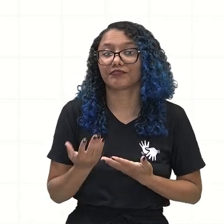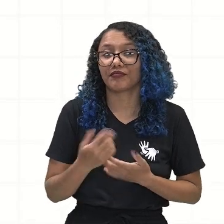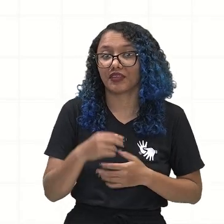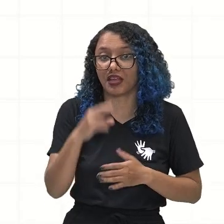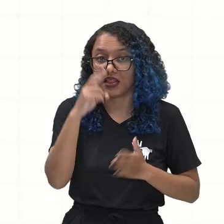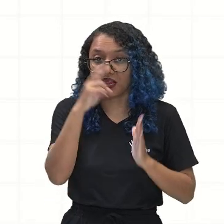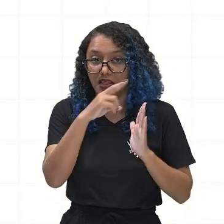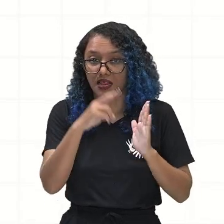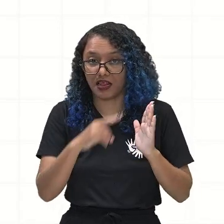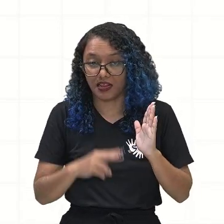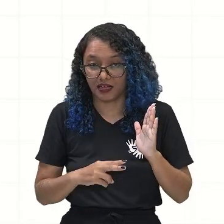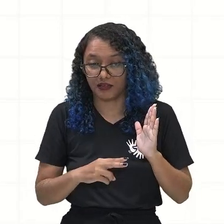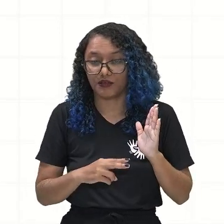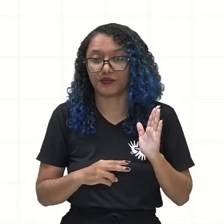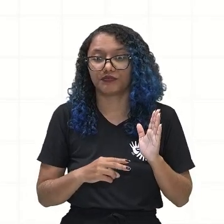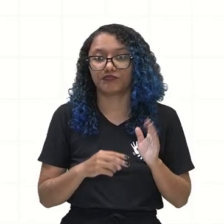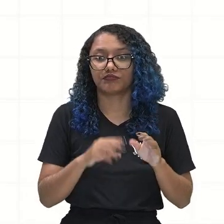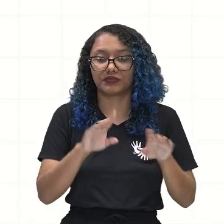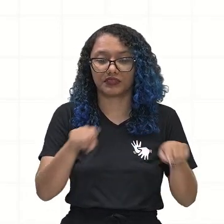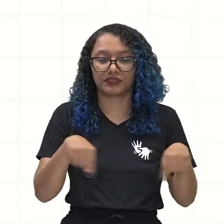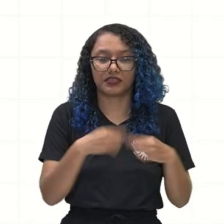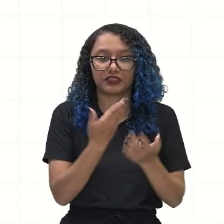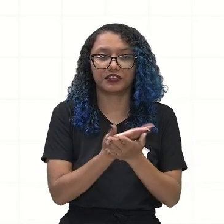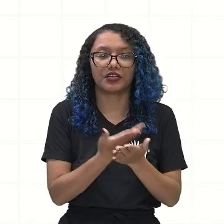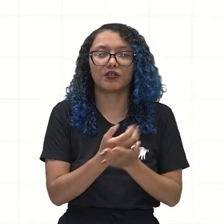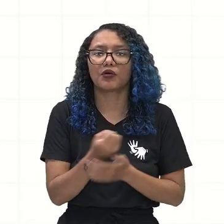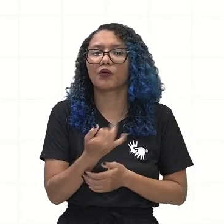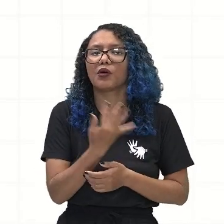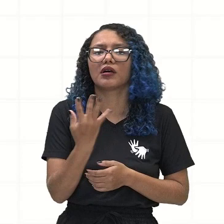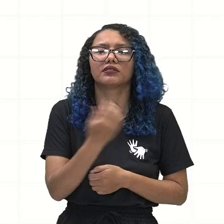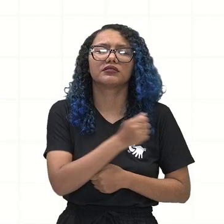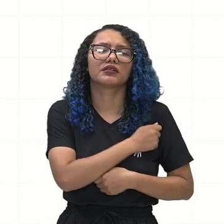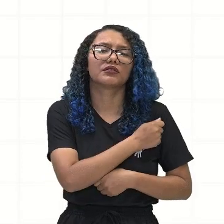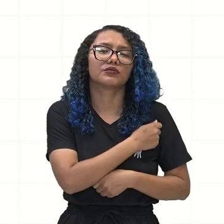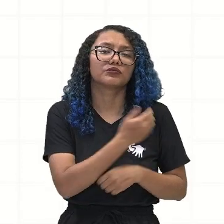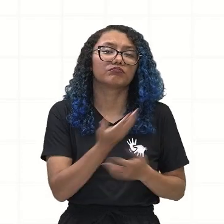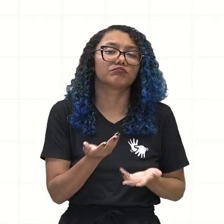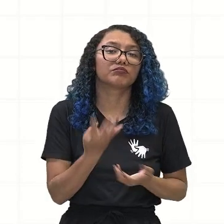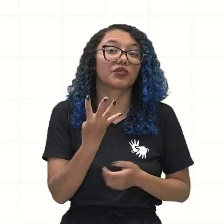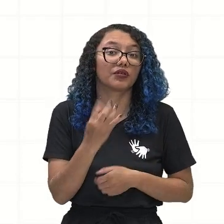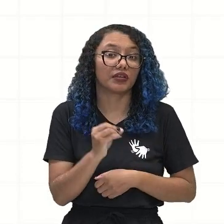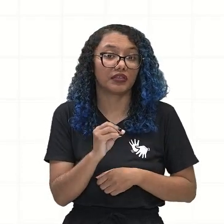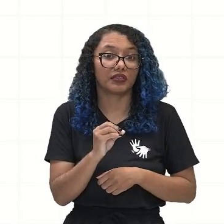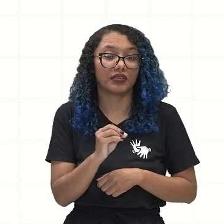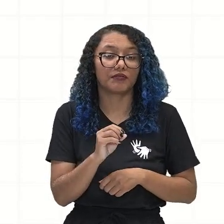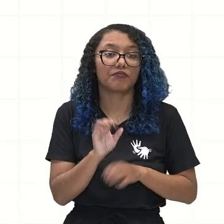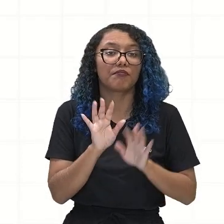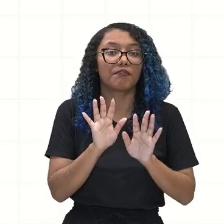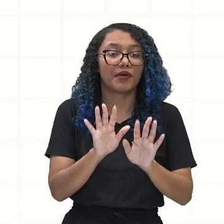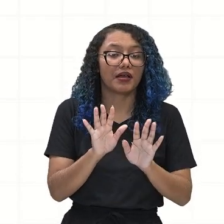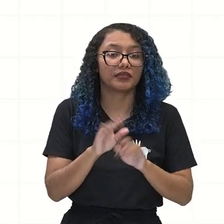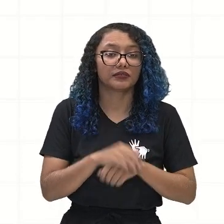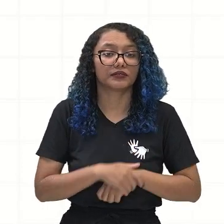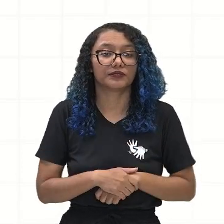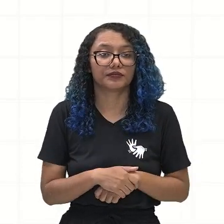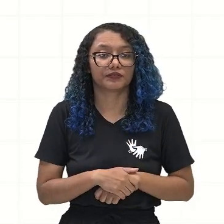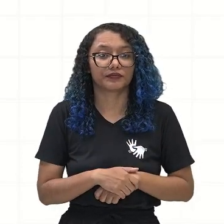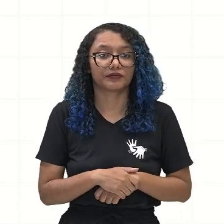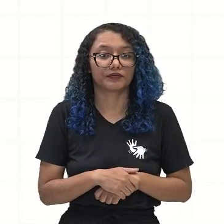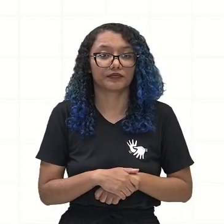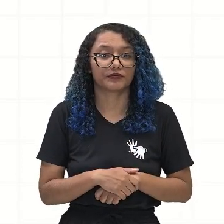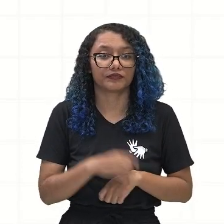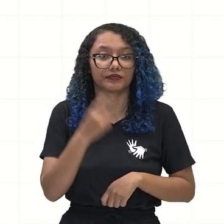aula, havia 40 alunos. Bom, falou 40 alunos, mas até aqui, olha, não